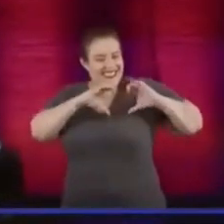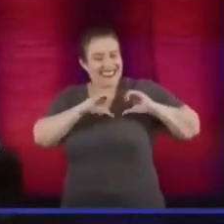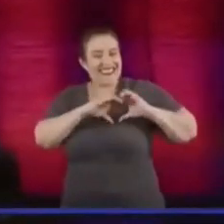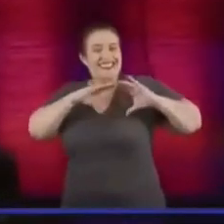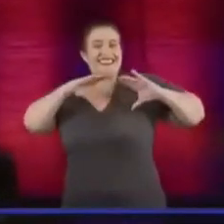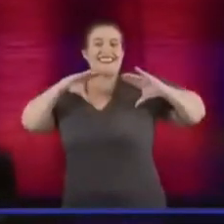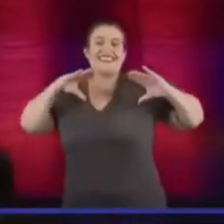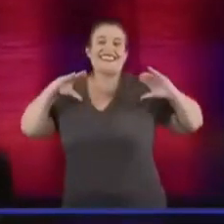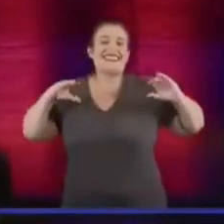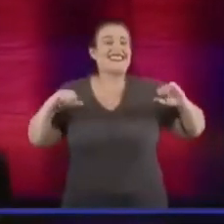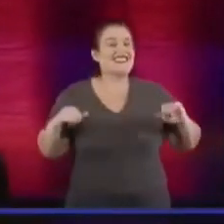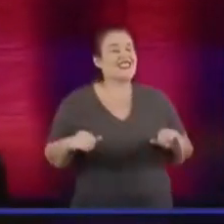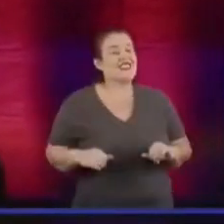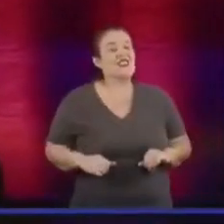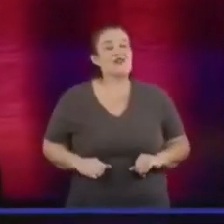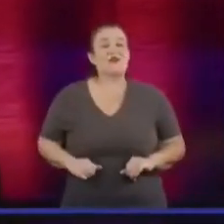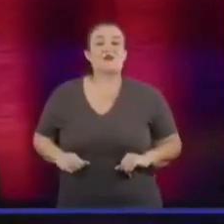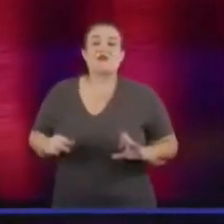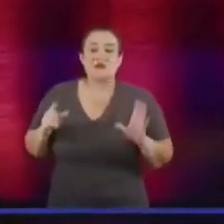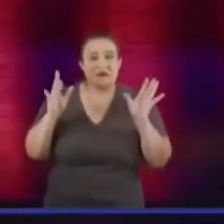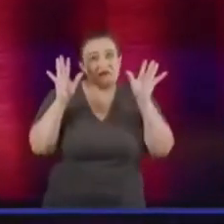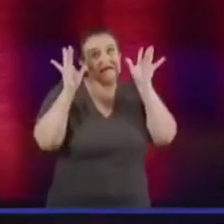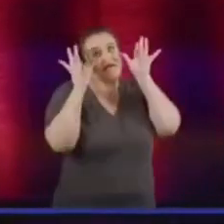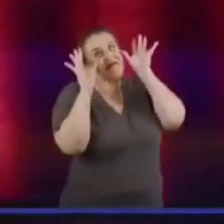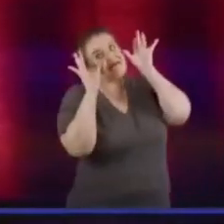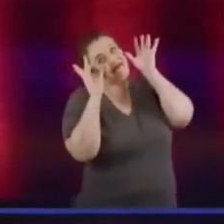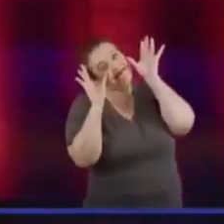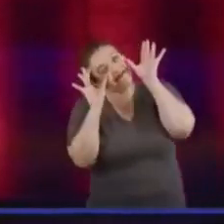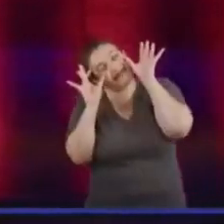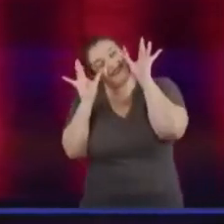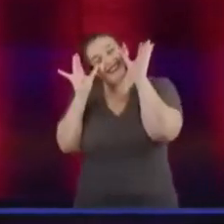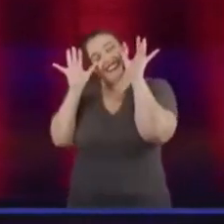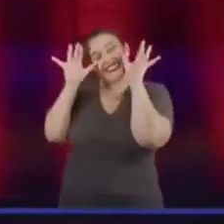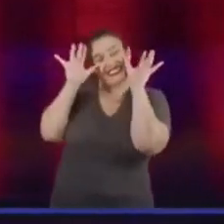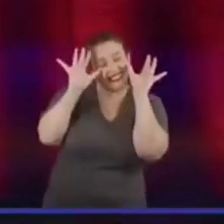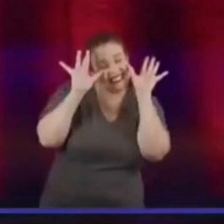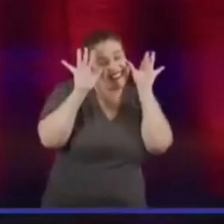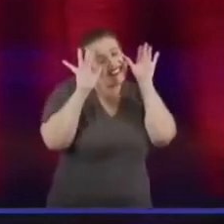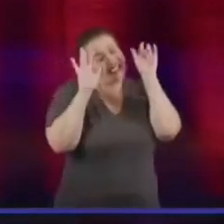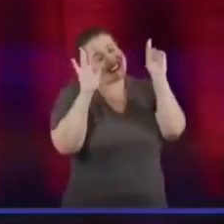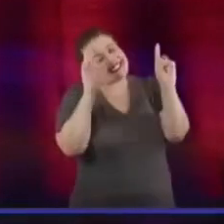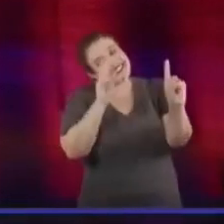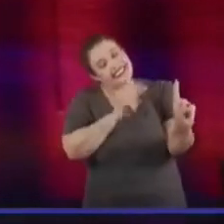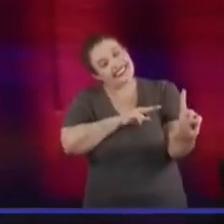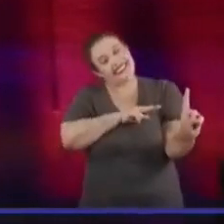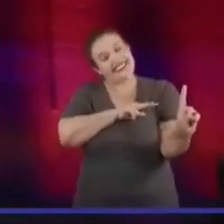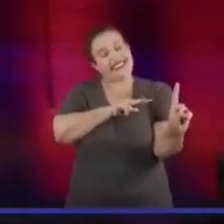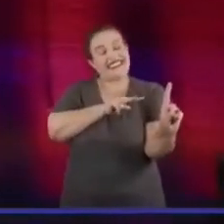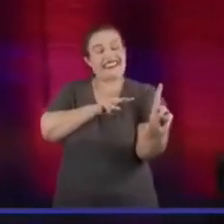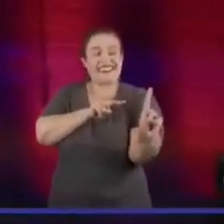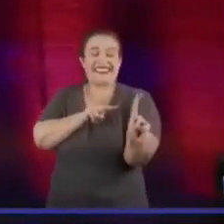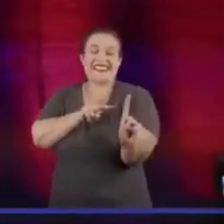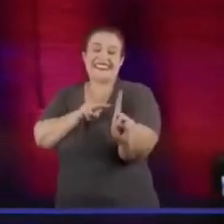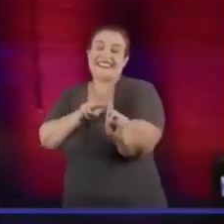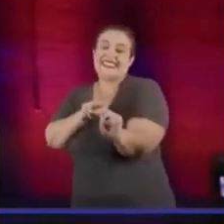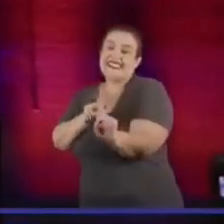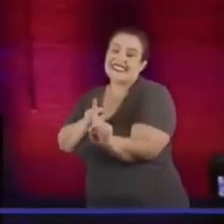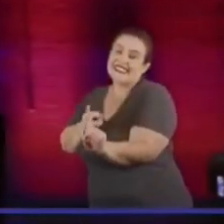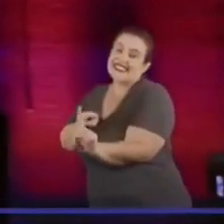E os meus olhos ficam sorrindo e pelas ruas vão te